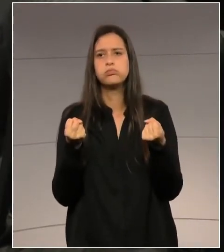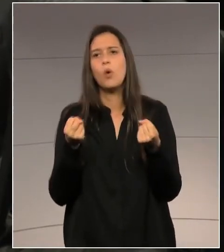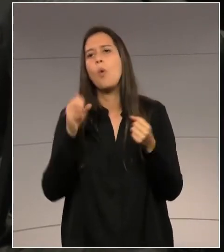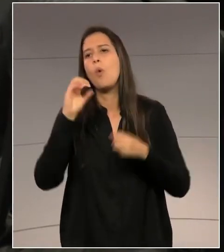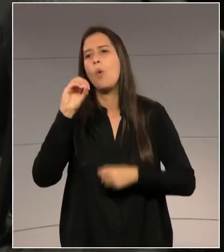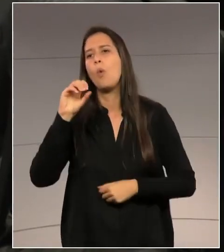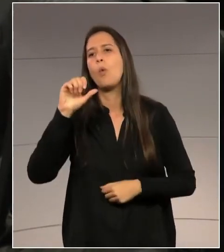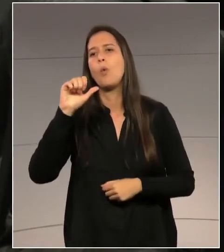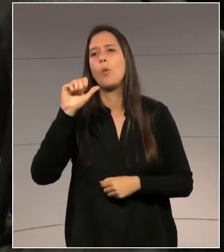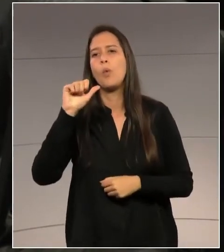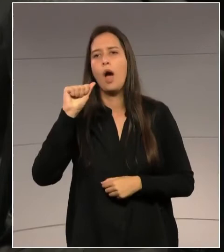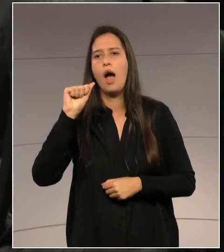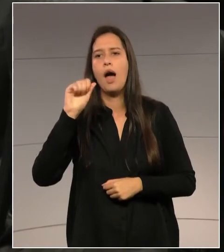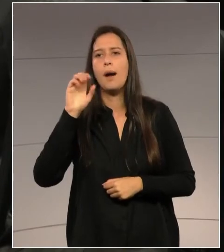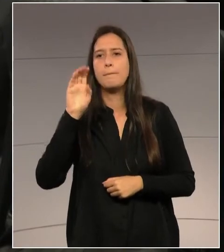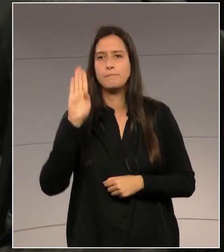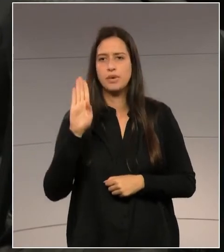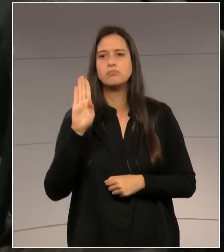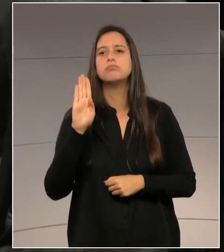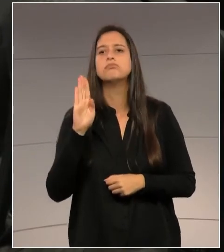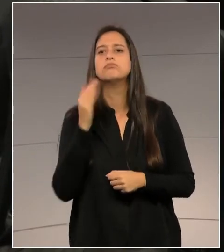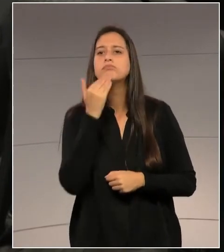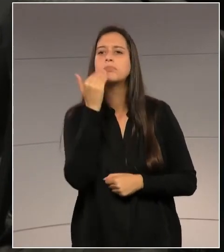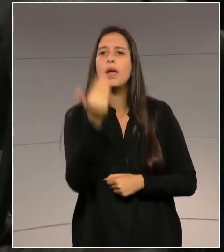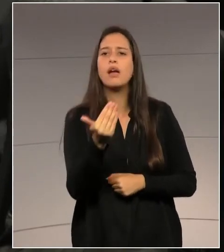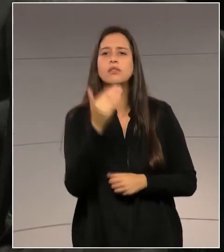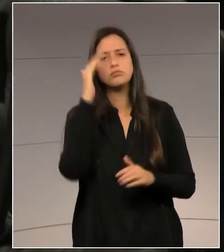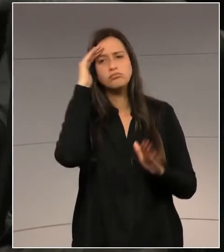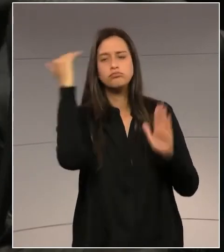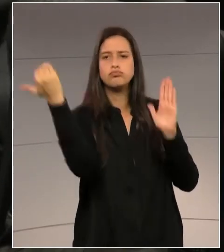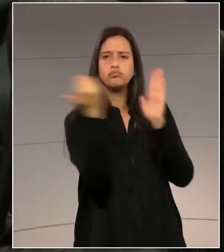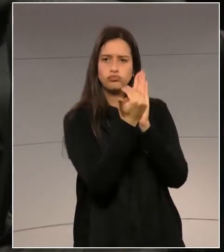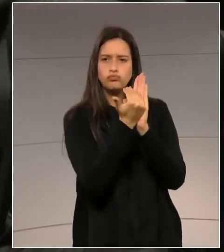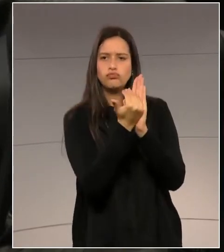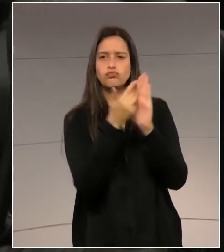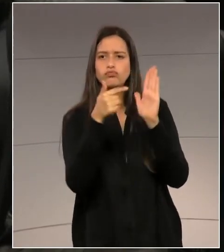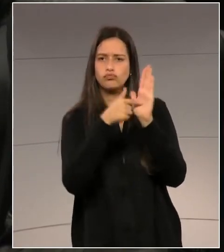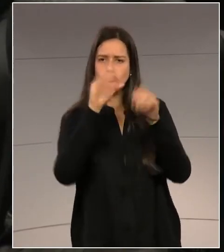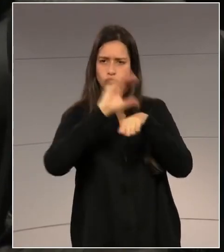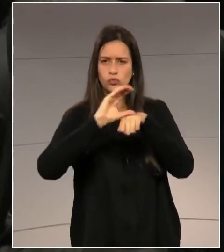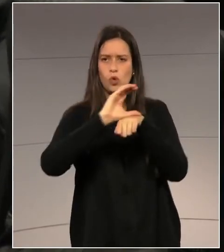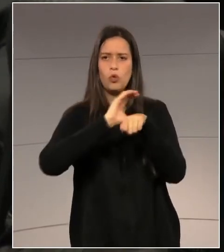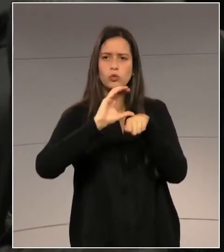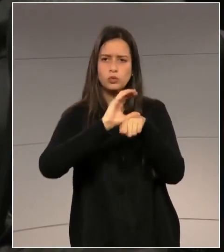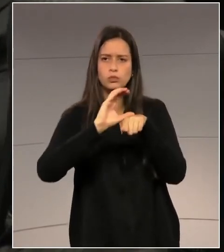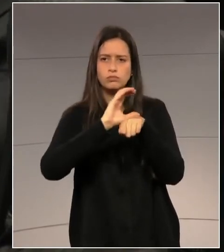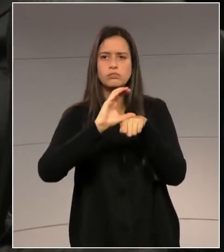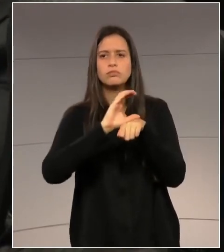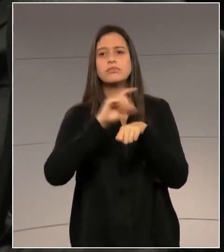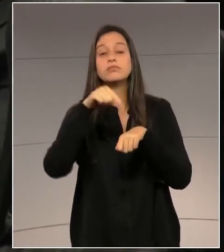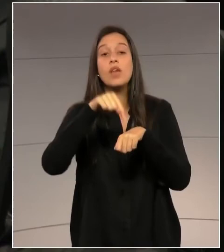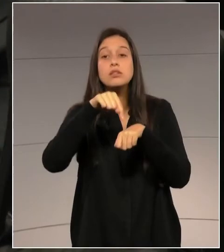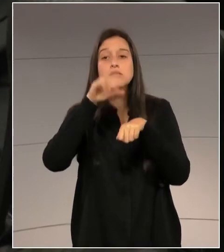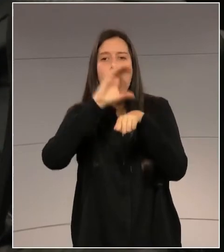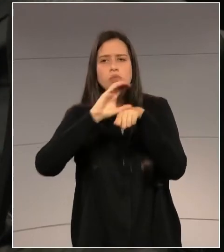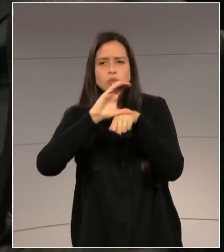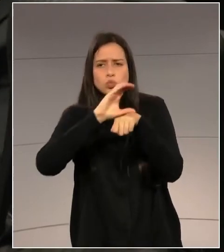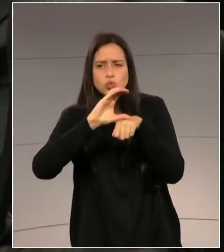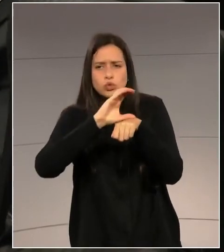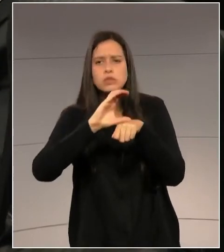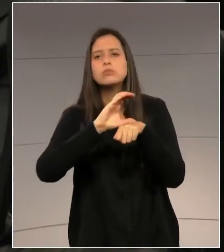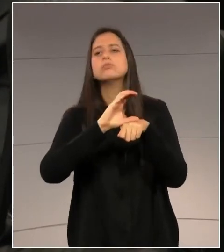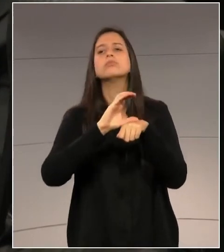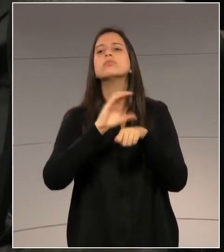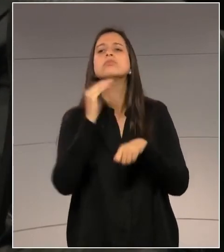cumprimento da constituição então se a constituição não está boa tem que mudar a constituição e não é a justiça